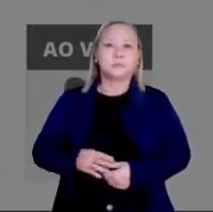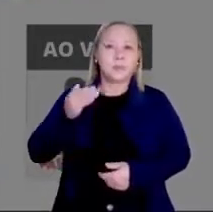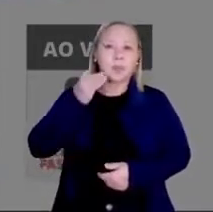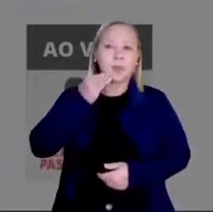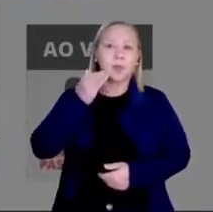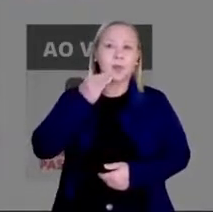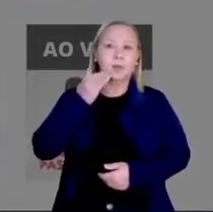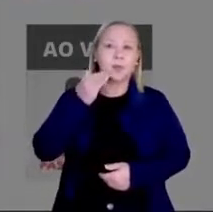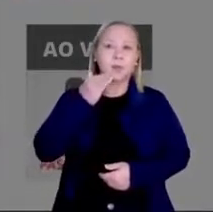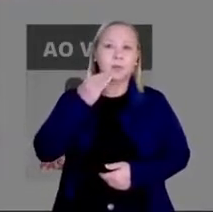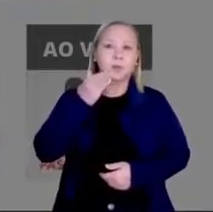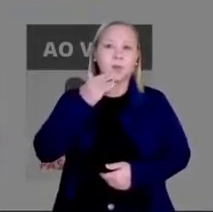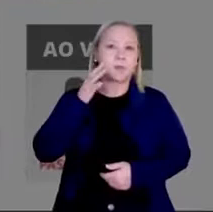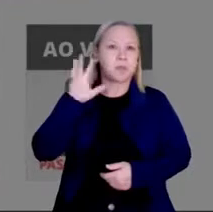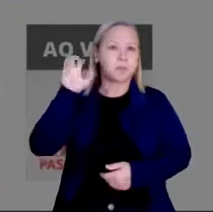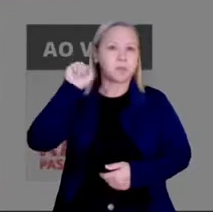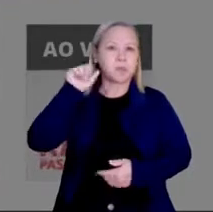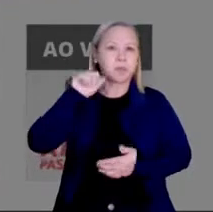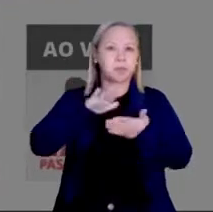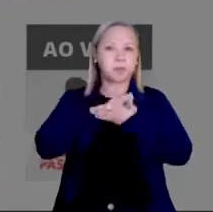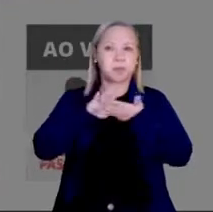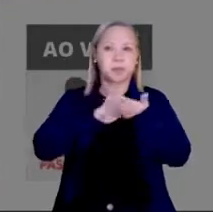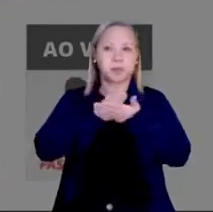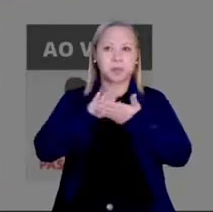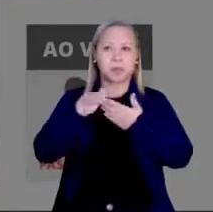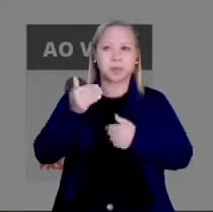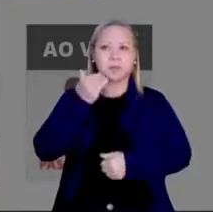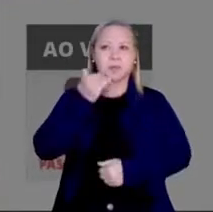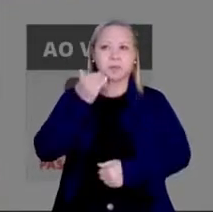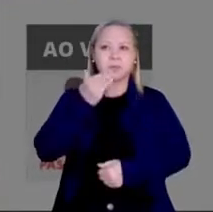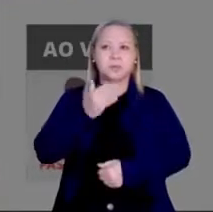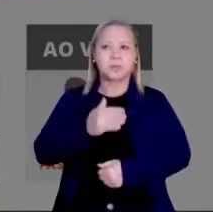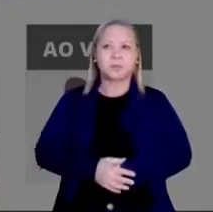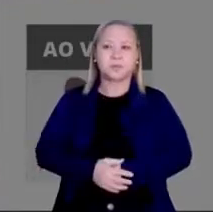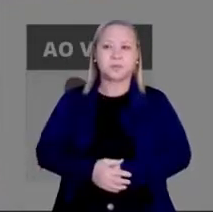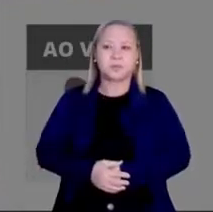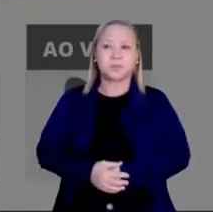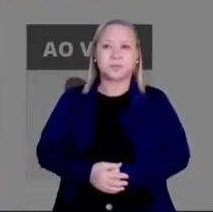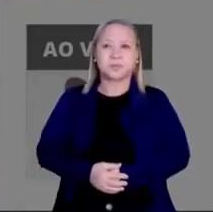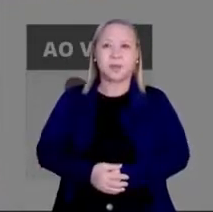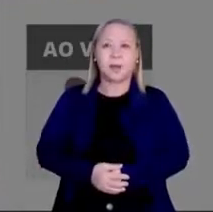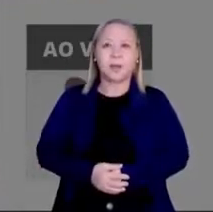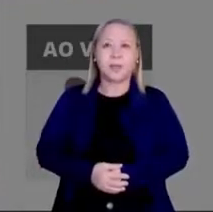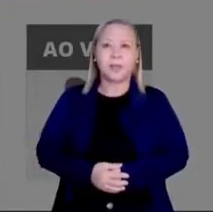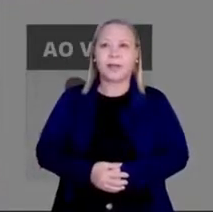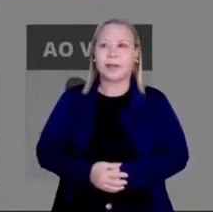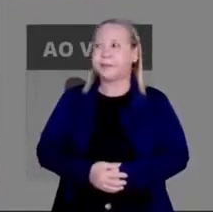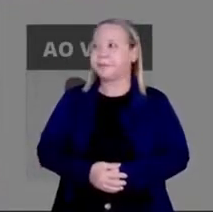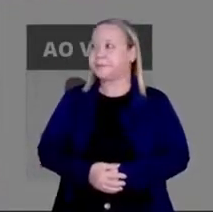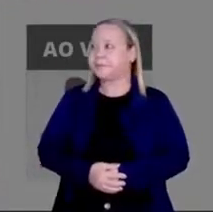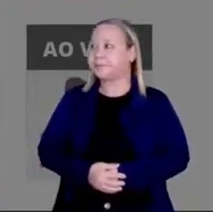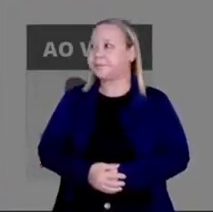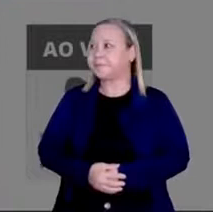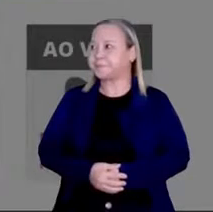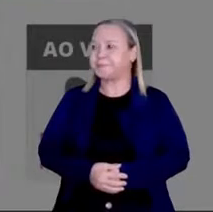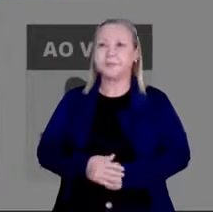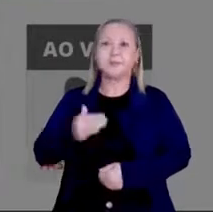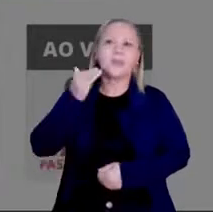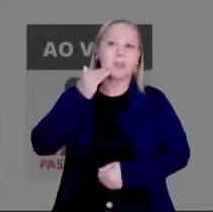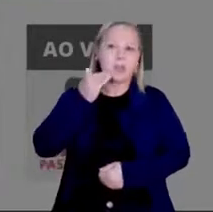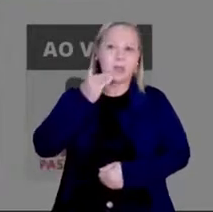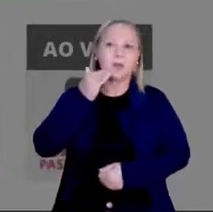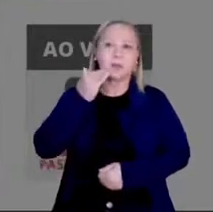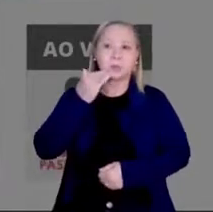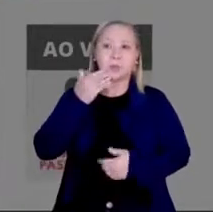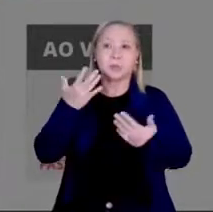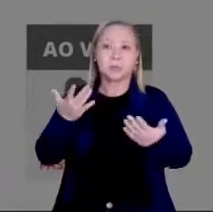seja pela estruturação dos campos, dos novos, inclusive passos, isso é importante. Mas o que nós estamos sentindo, e todos os